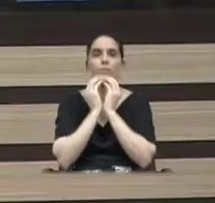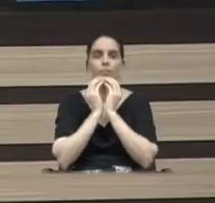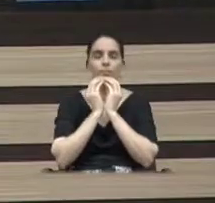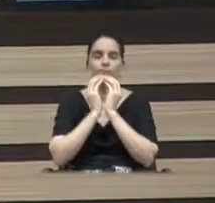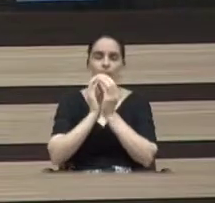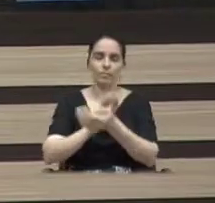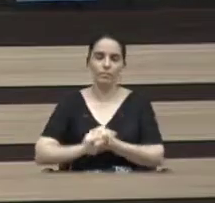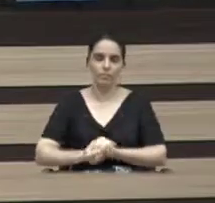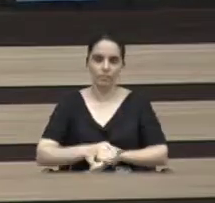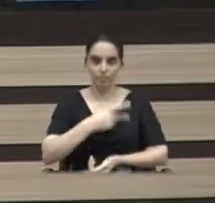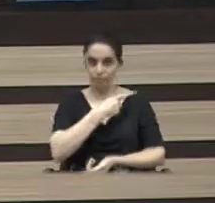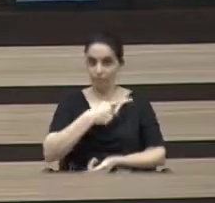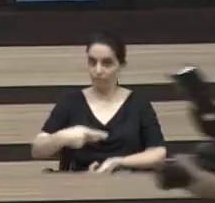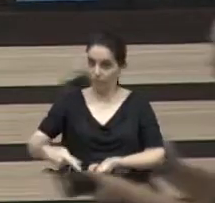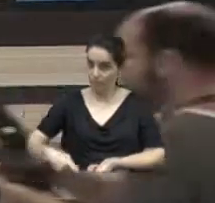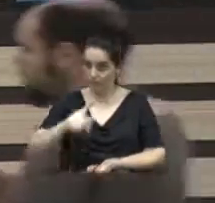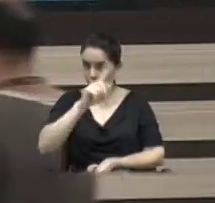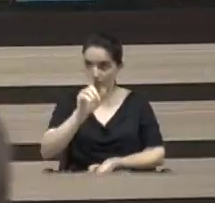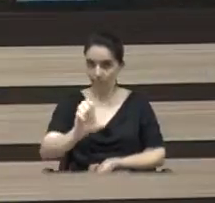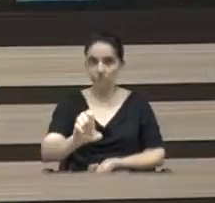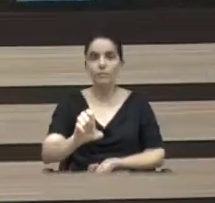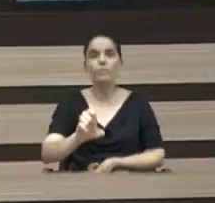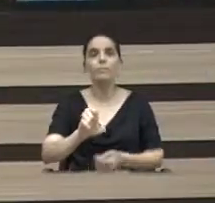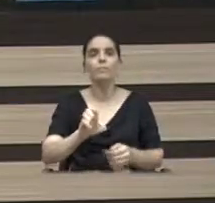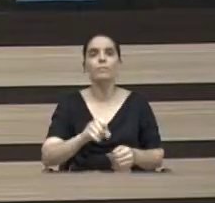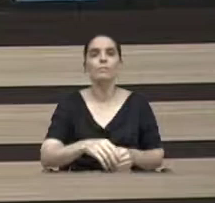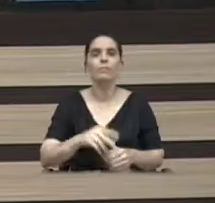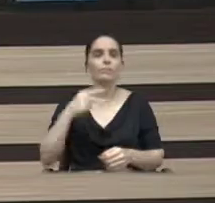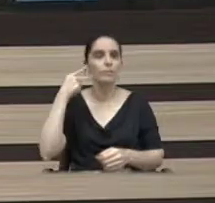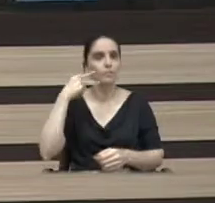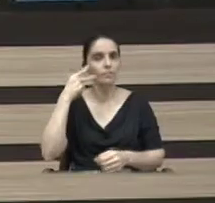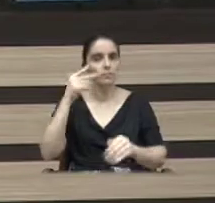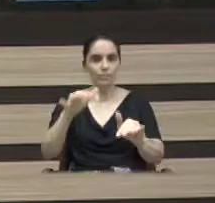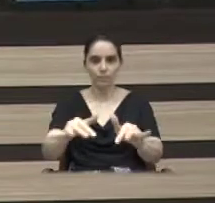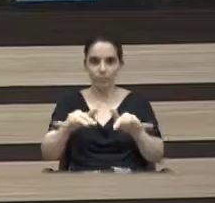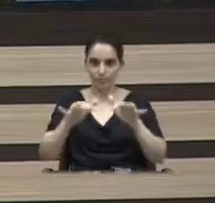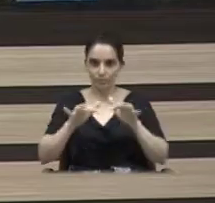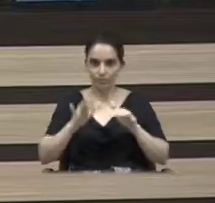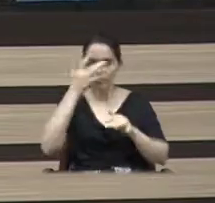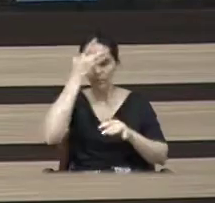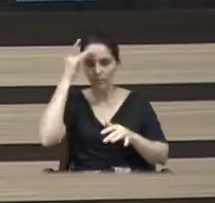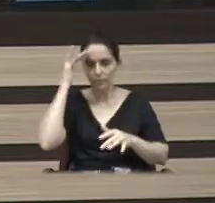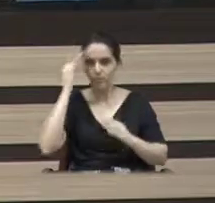Nobre presidente Zé, nobres pares, público presente, plateia de casa.